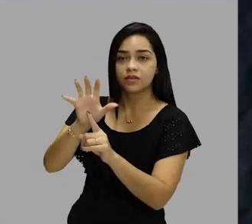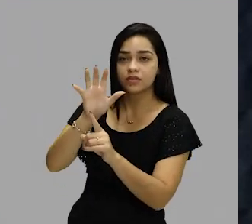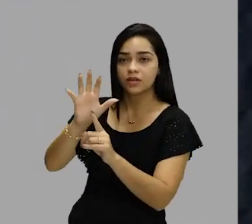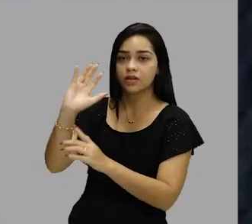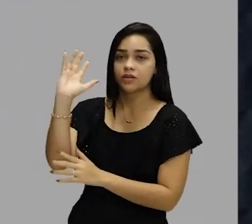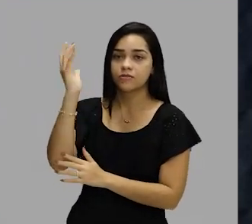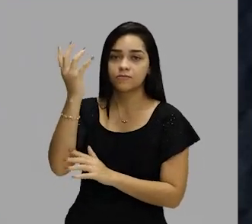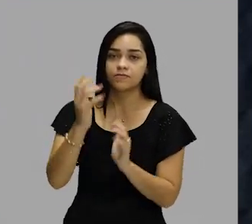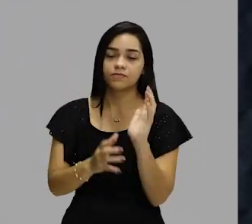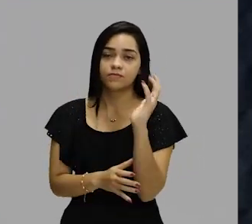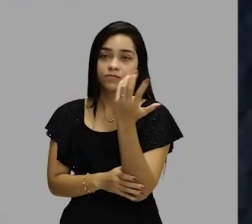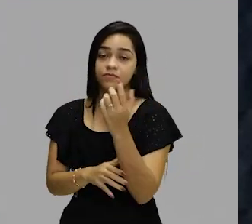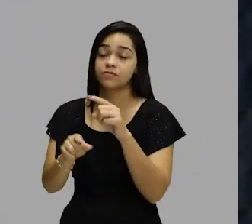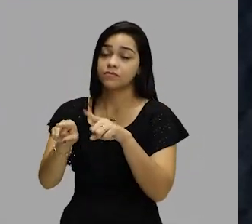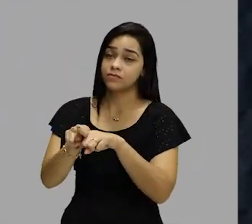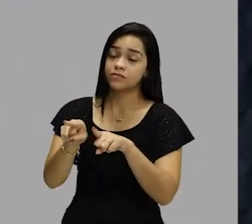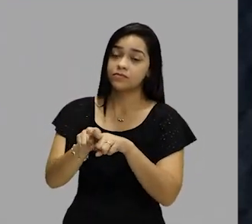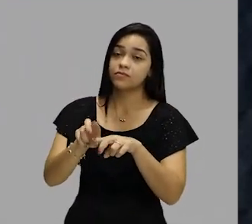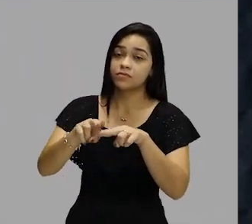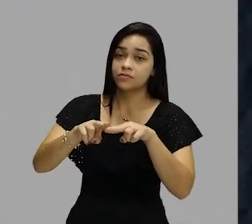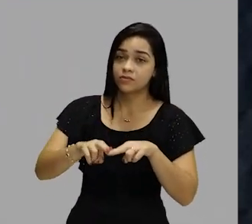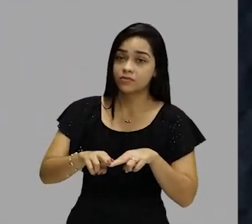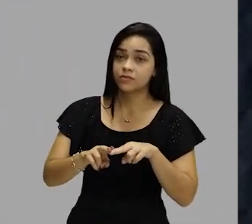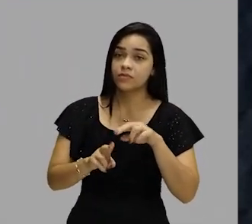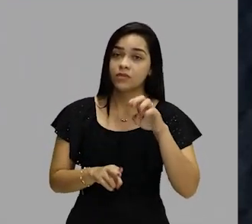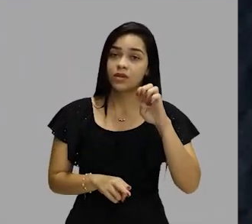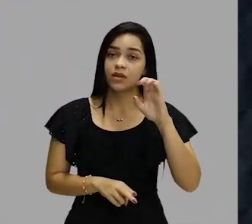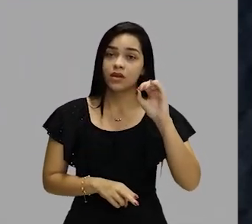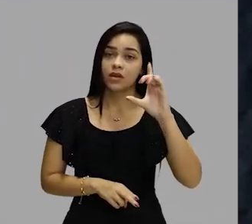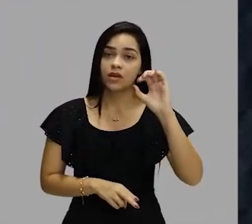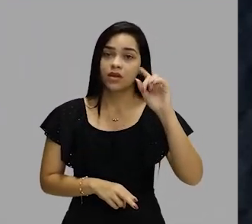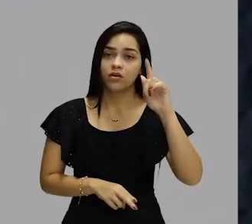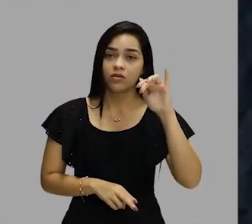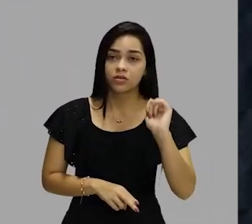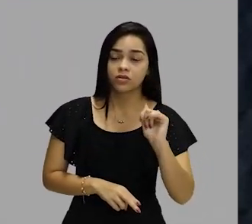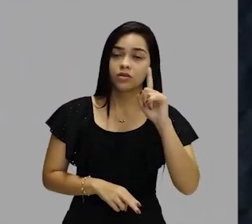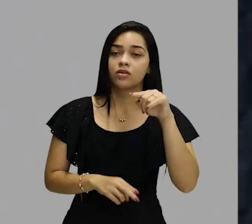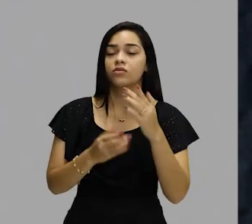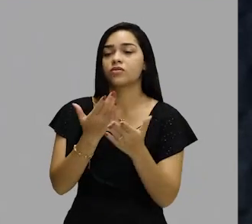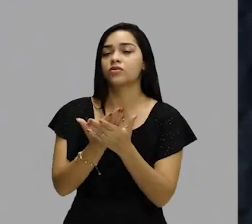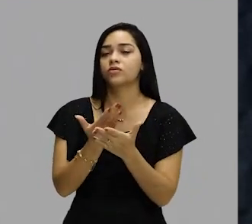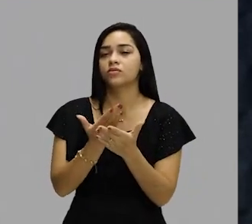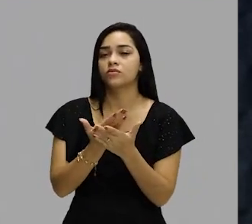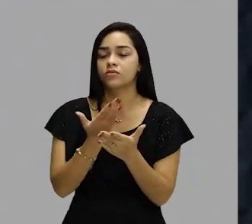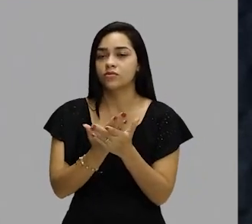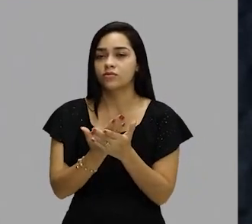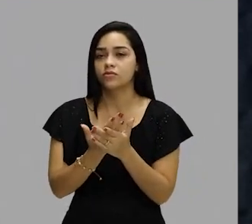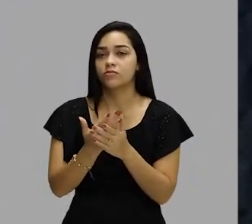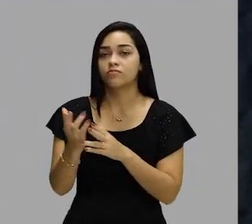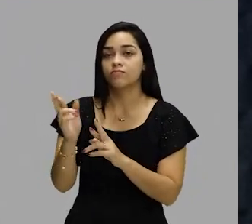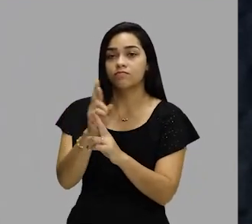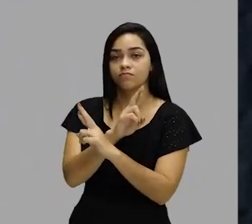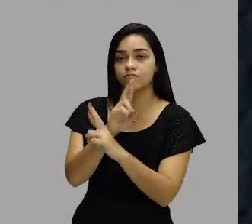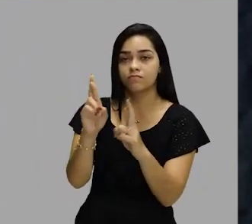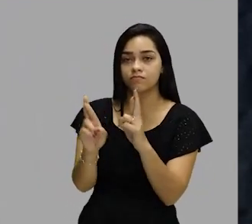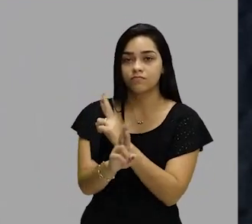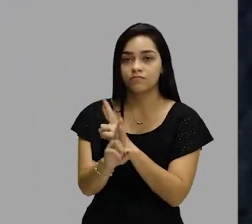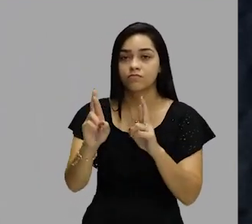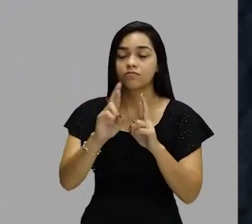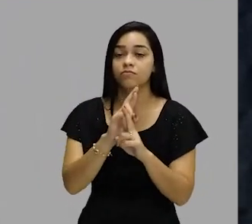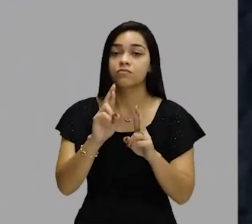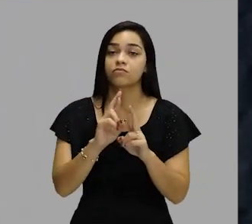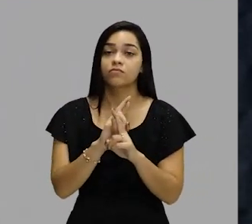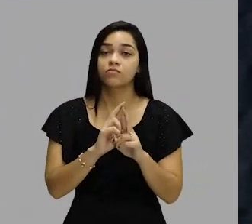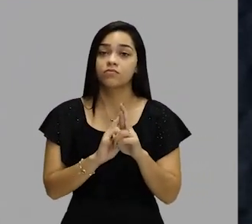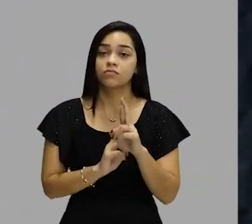a natureza. Inclusive, é por isso que a ecologia ela é o estudo, né, das relações que os seres